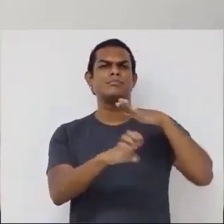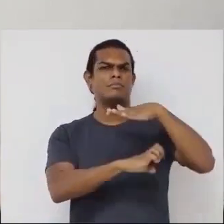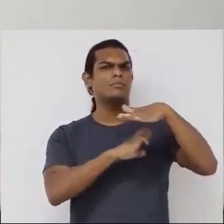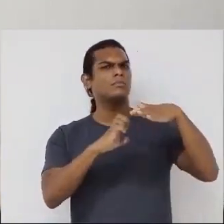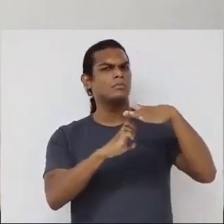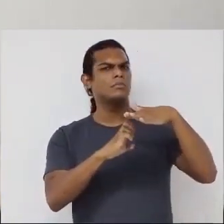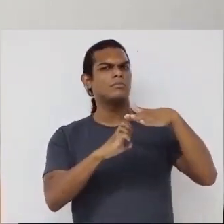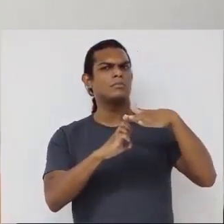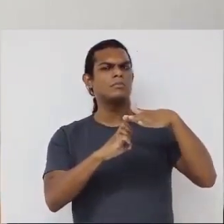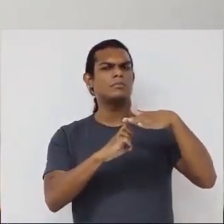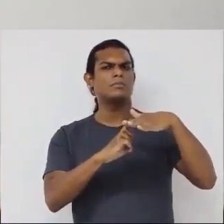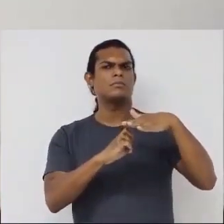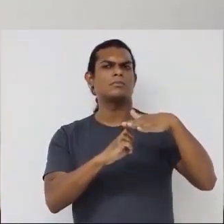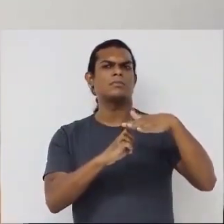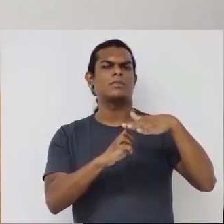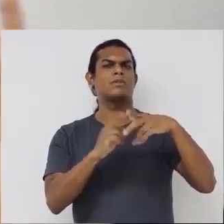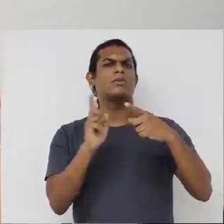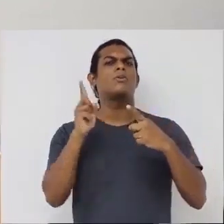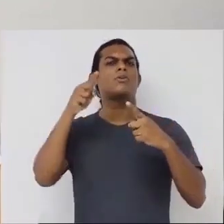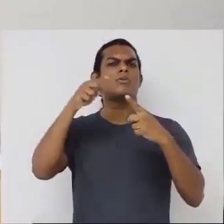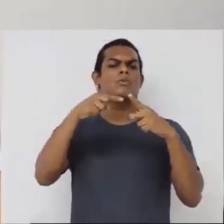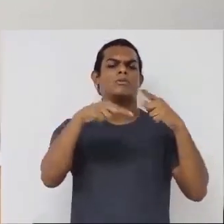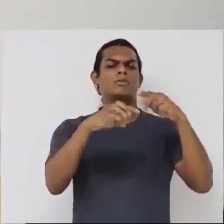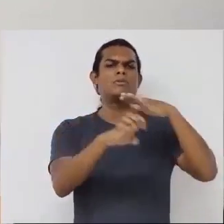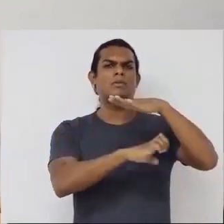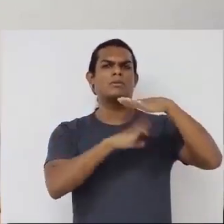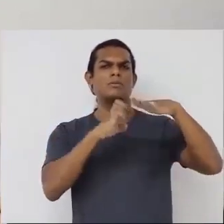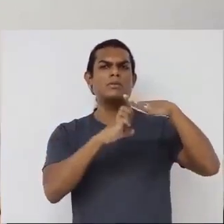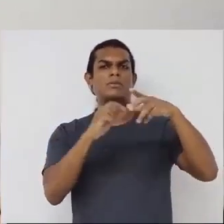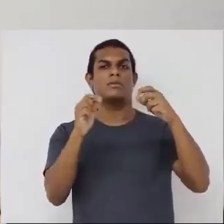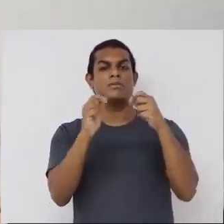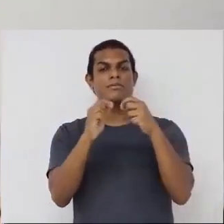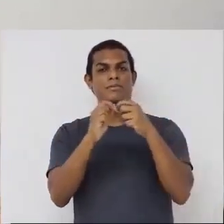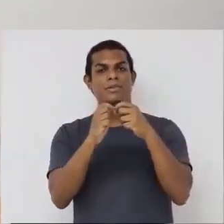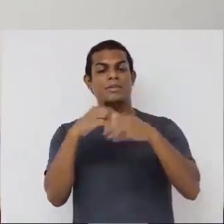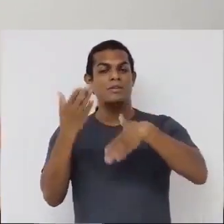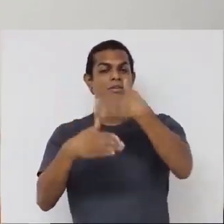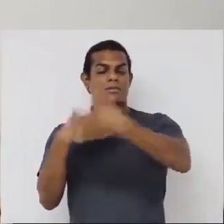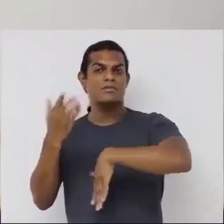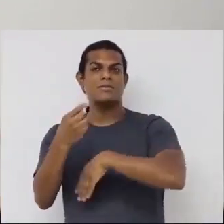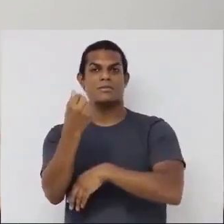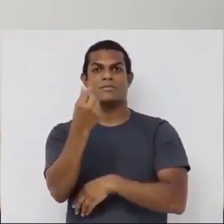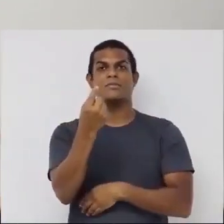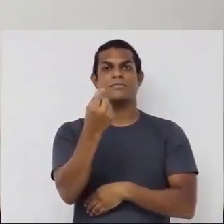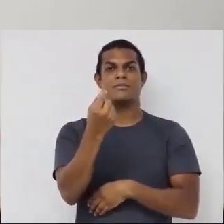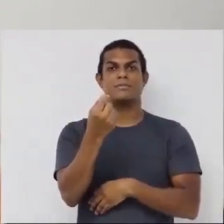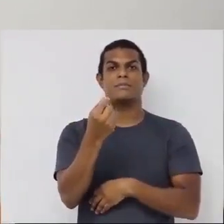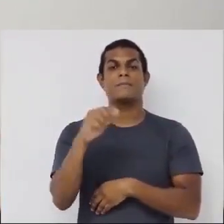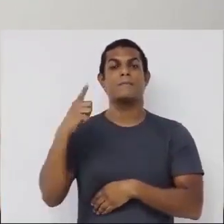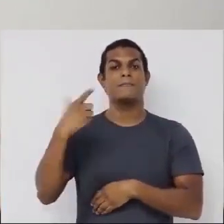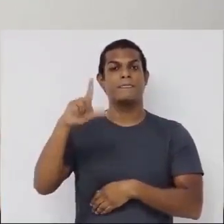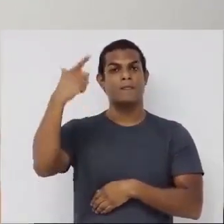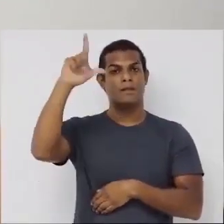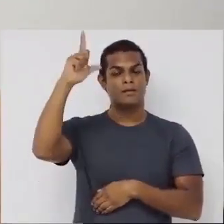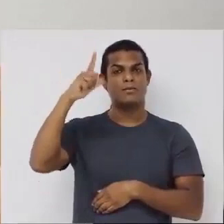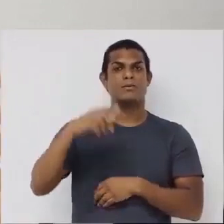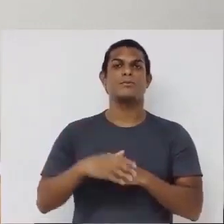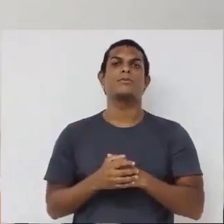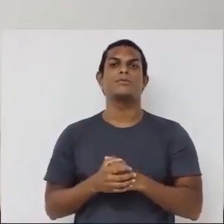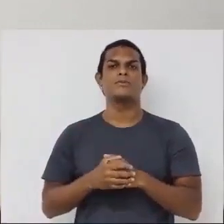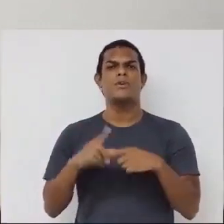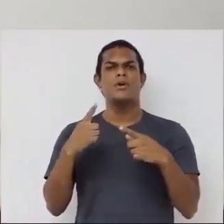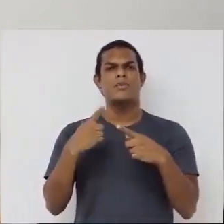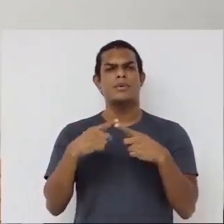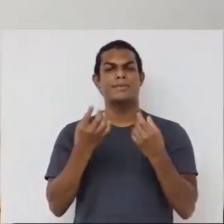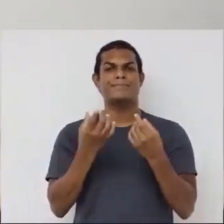A empresa existe, o seu objetivo é gerar lucro. Embora para gerar lucro eu possa fazer a venda de